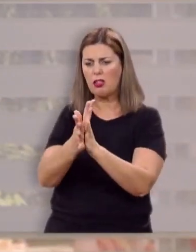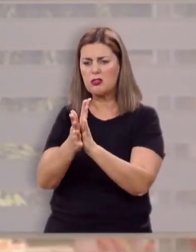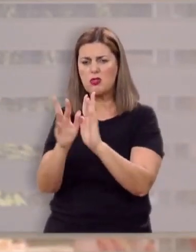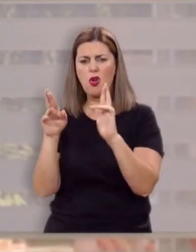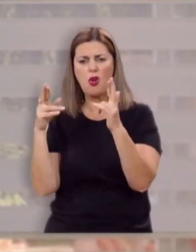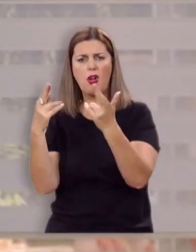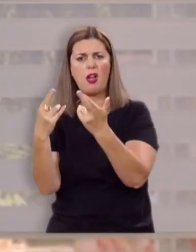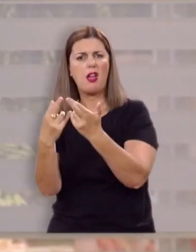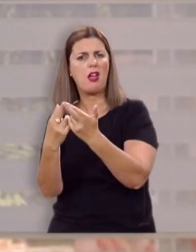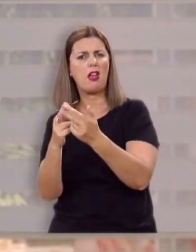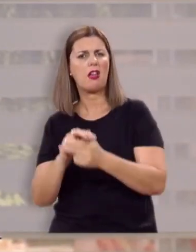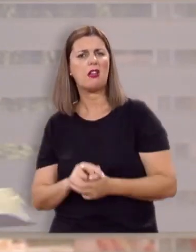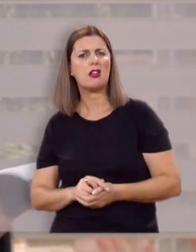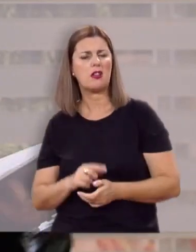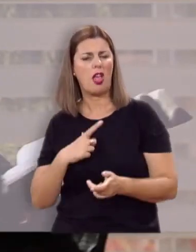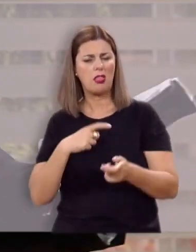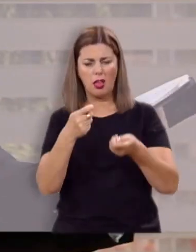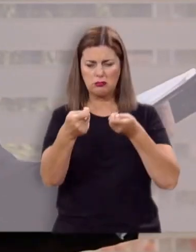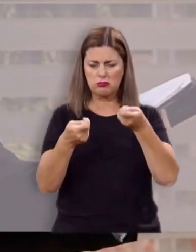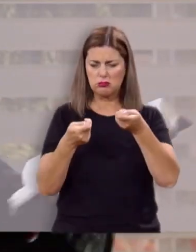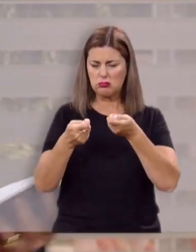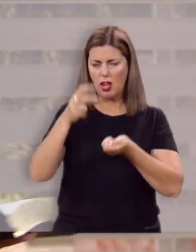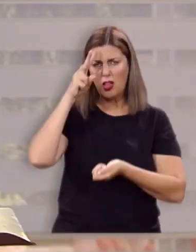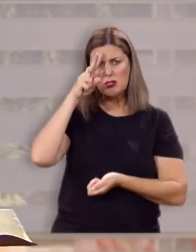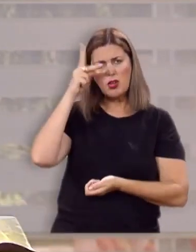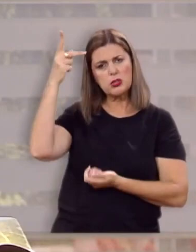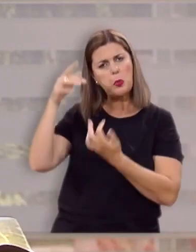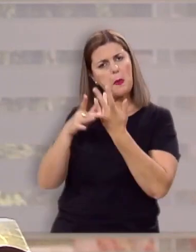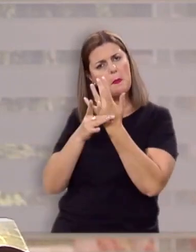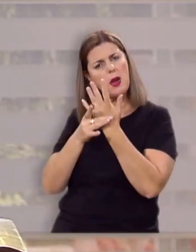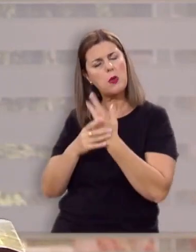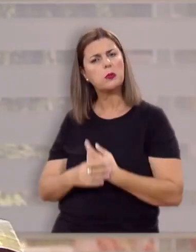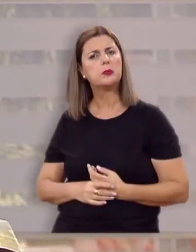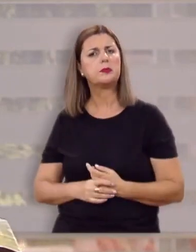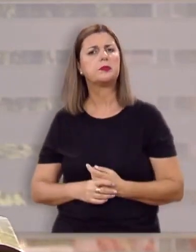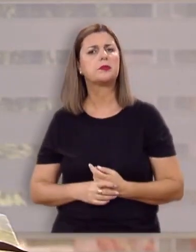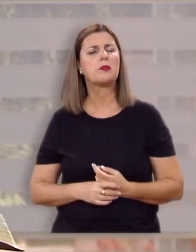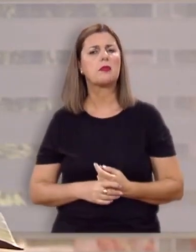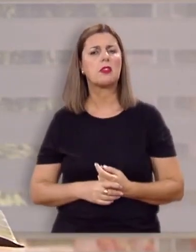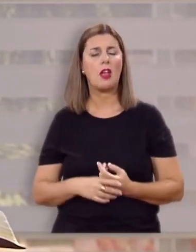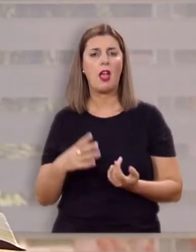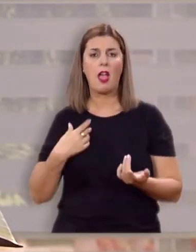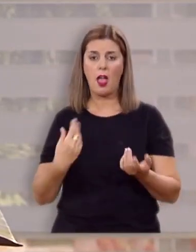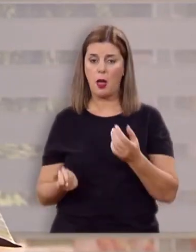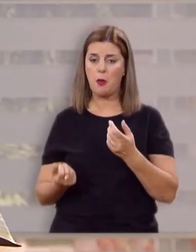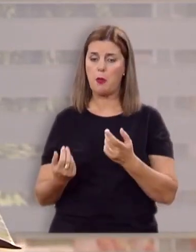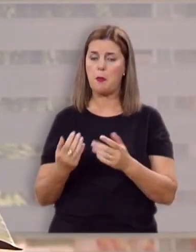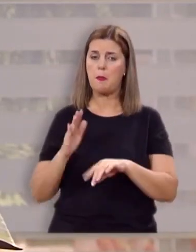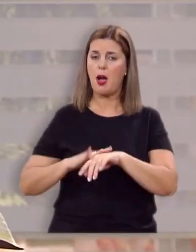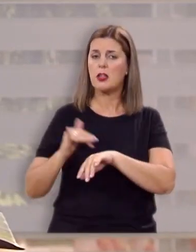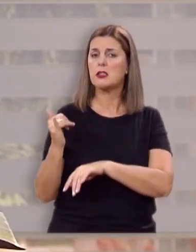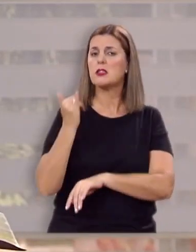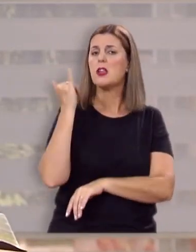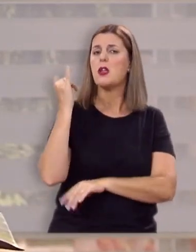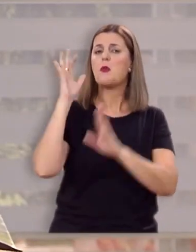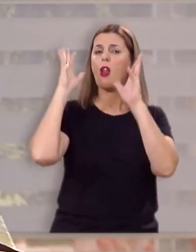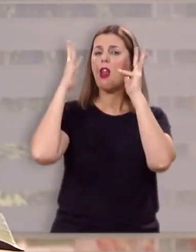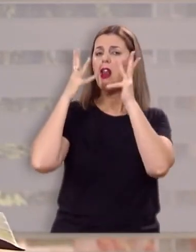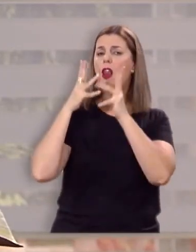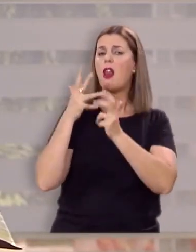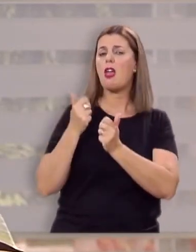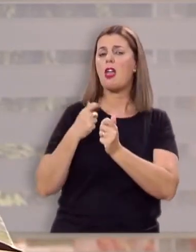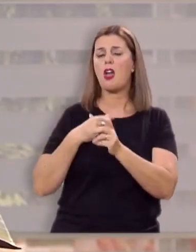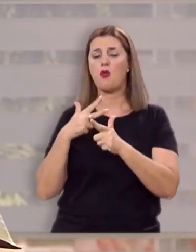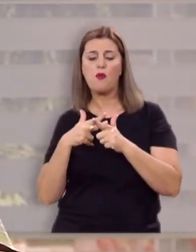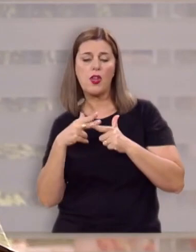apiarem do trono. Ele tem as rédeas da história em suas mãos. Ele é a raiz de Davi. Ele é o